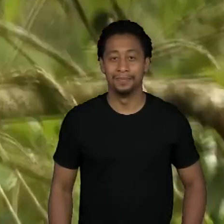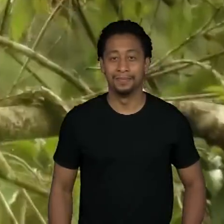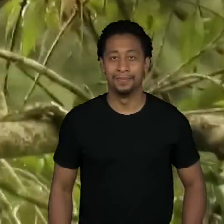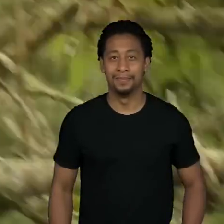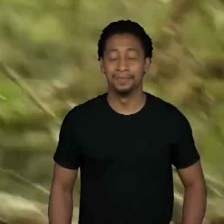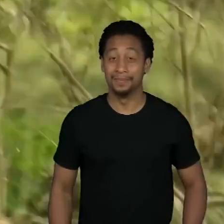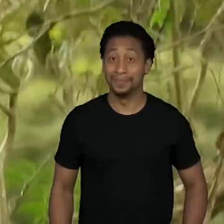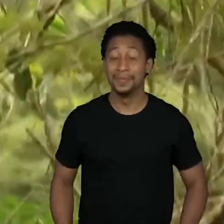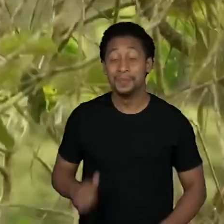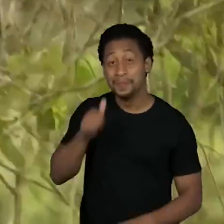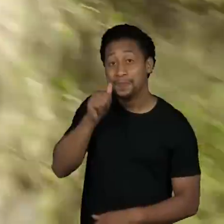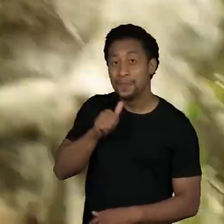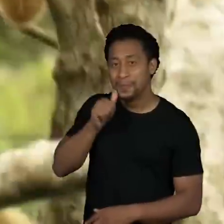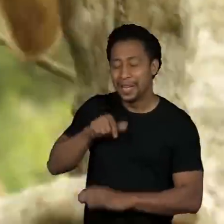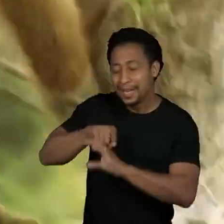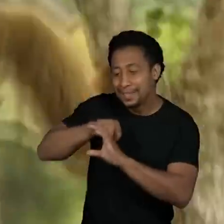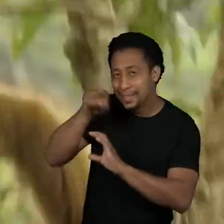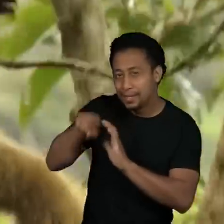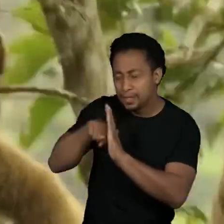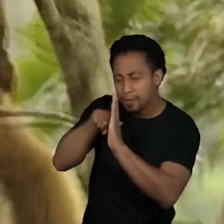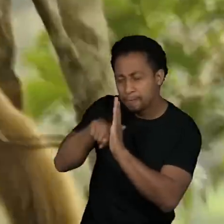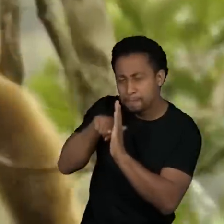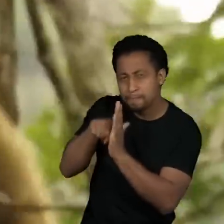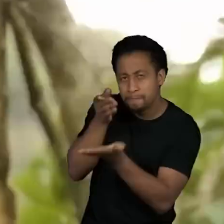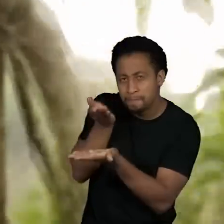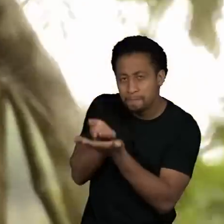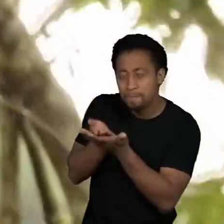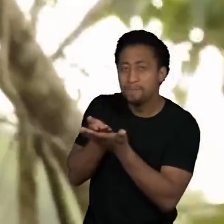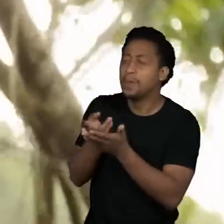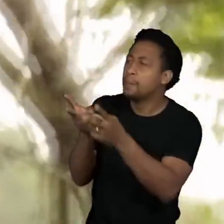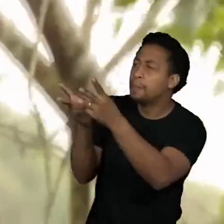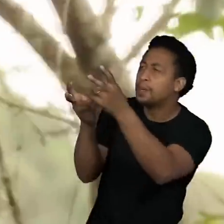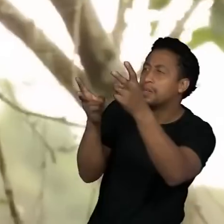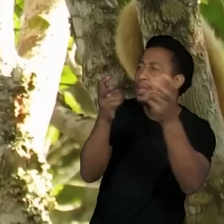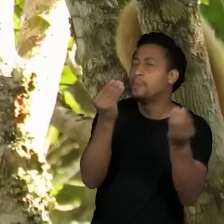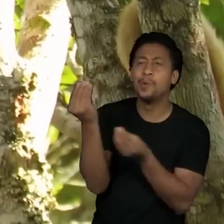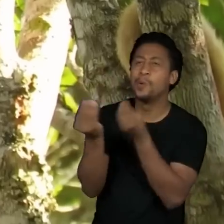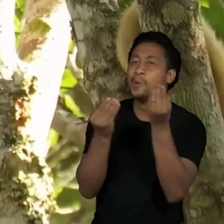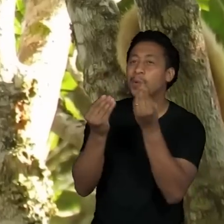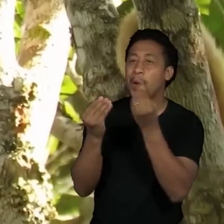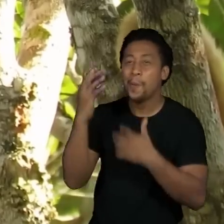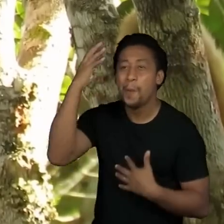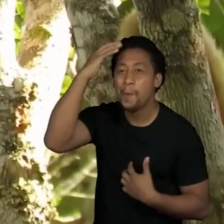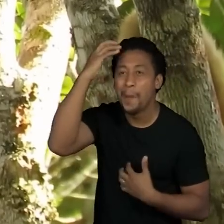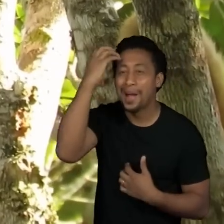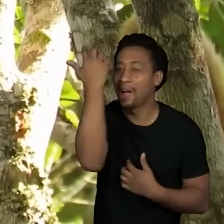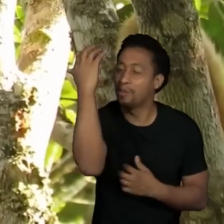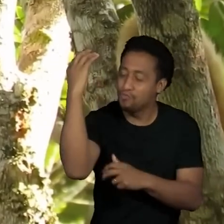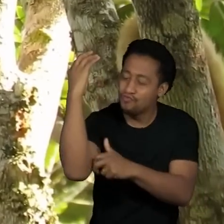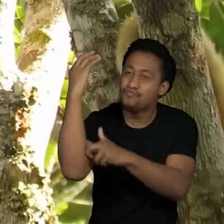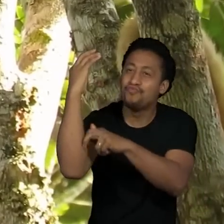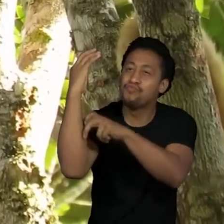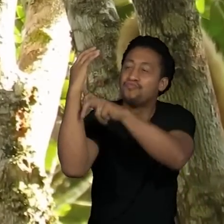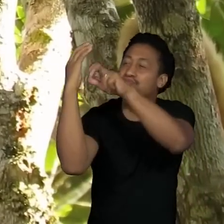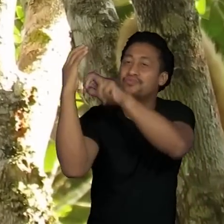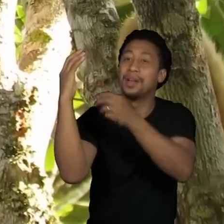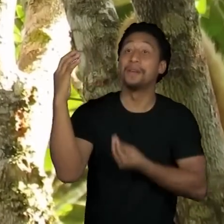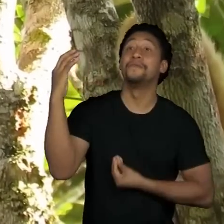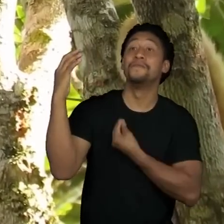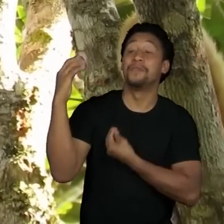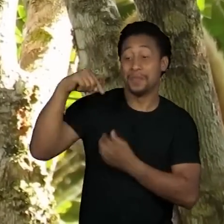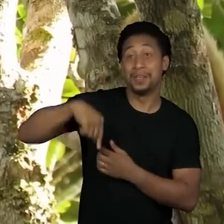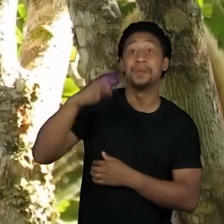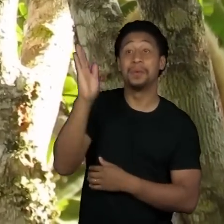Uma cientista dedica a vida ao estudo do muriqui, um primata só encontrado no Brasil que ajuda a